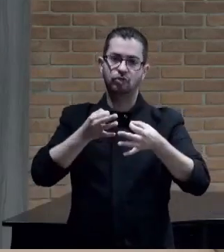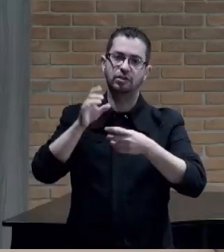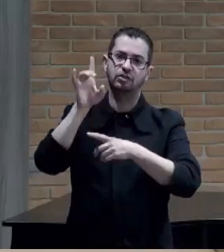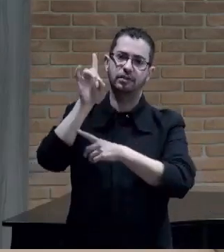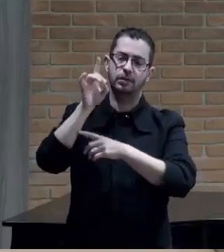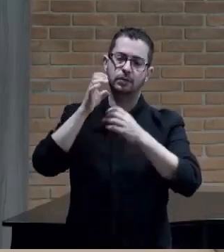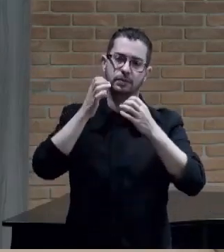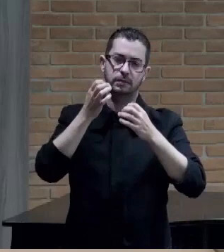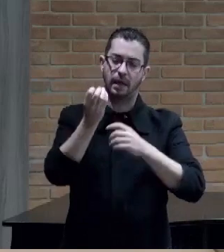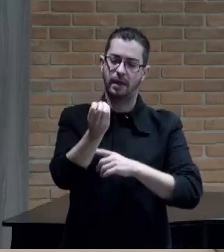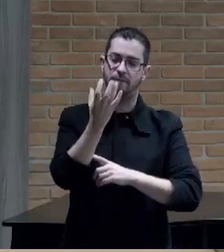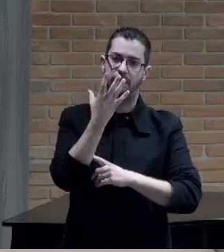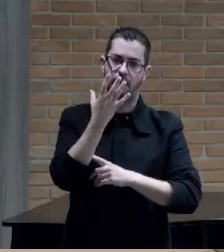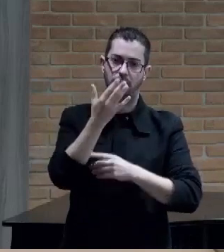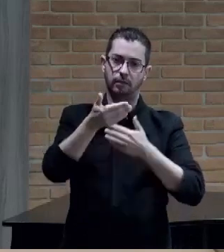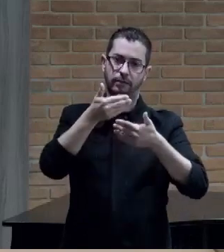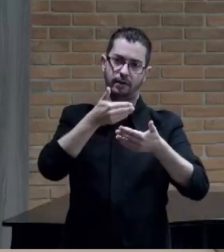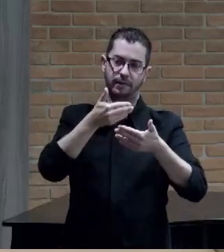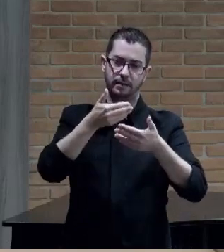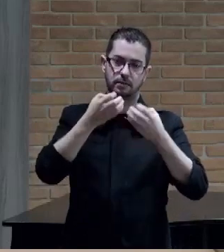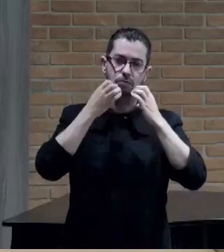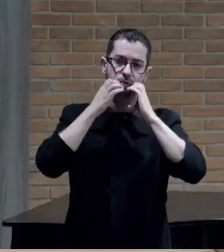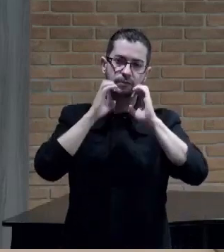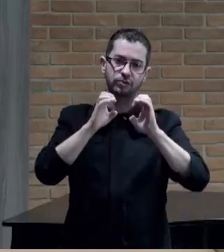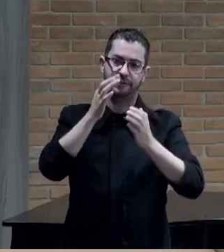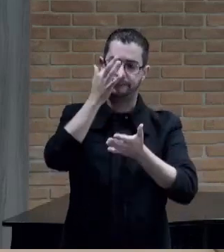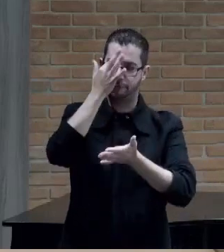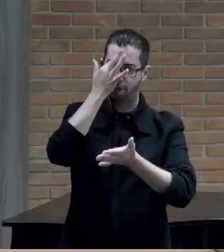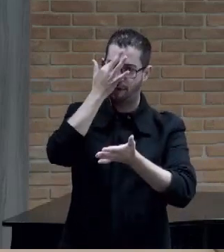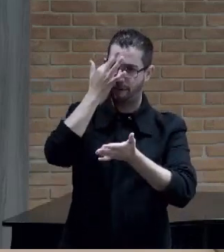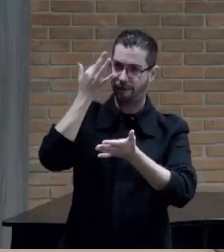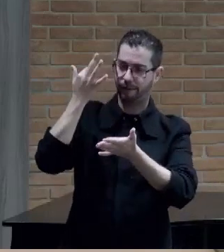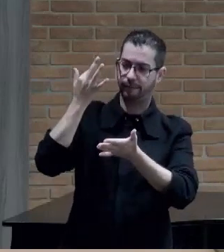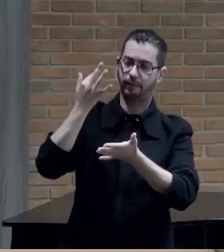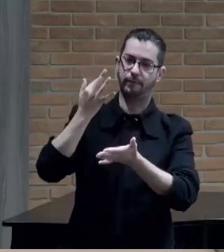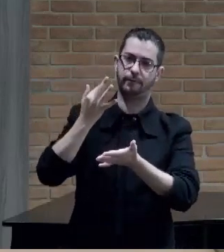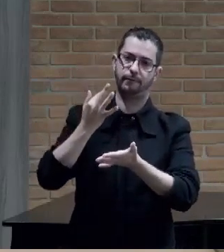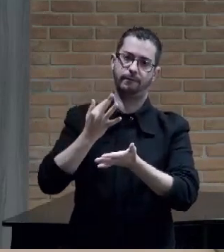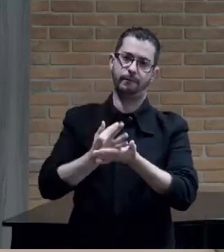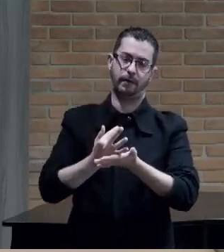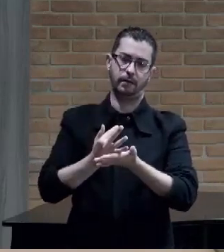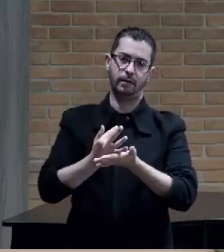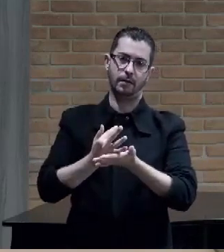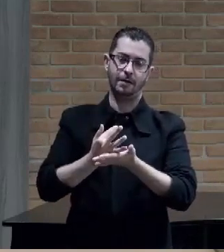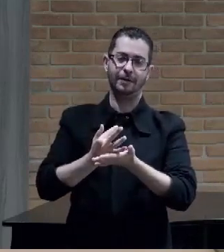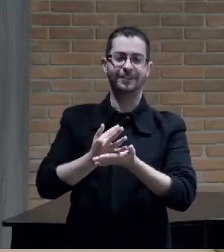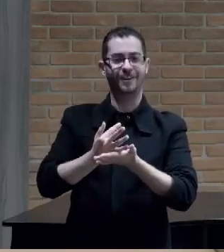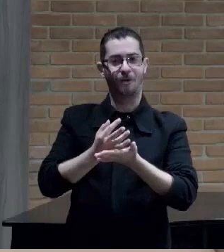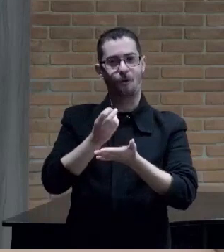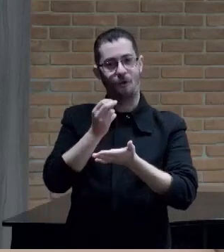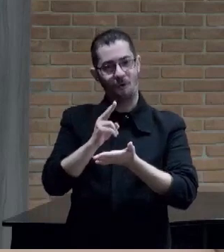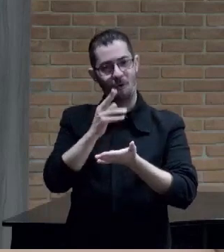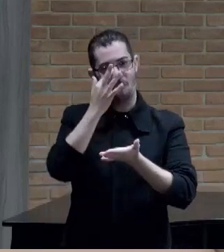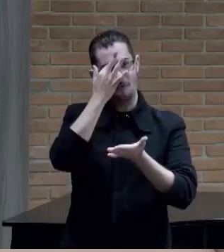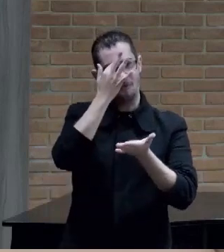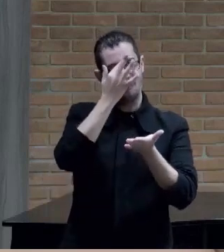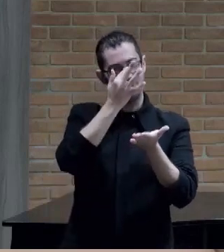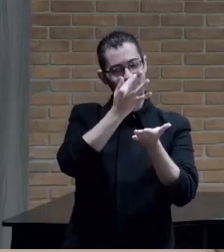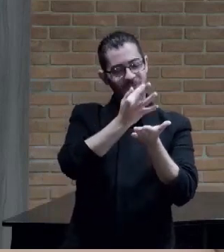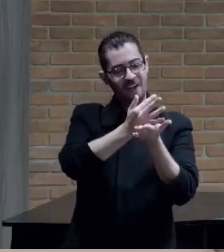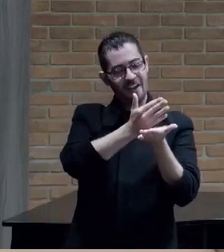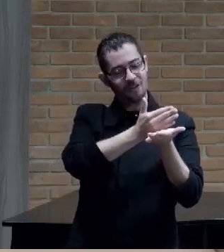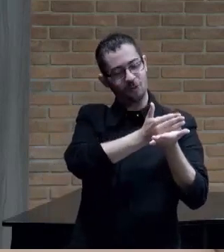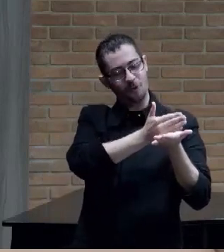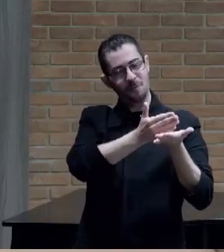Evangelho de fé em fé. Ou fé do início ao fim, algumas